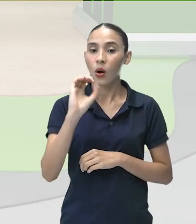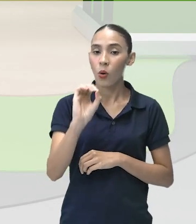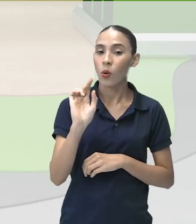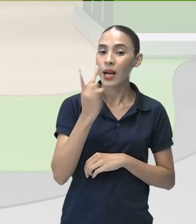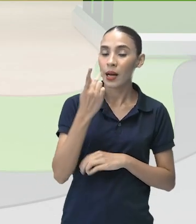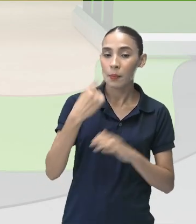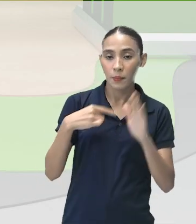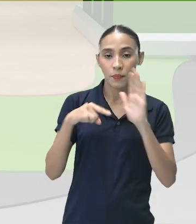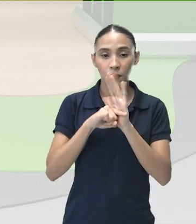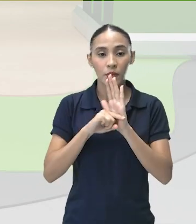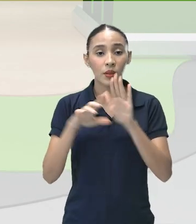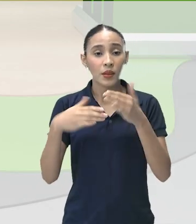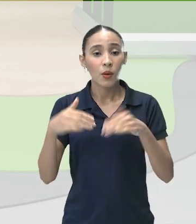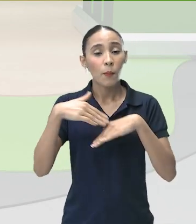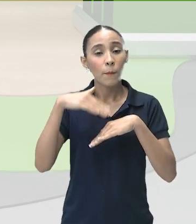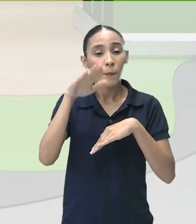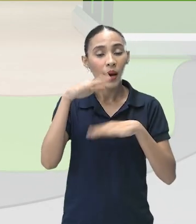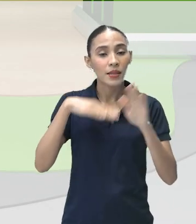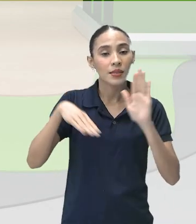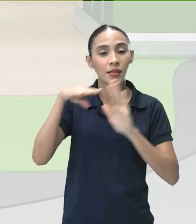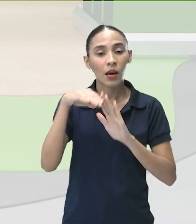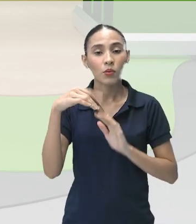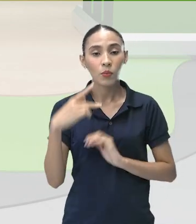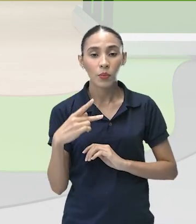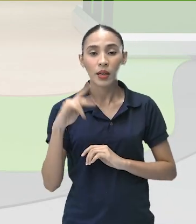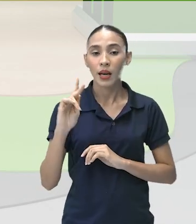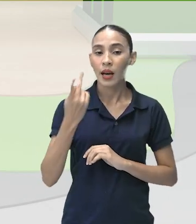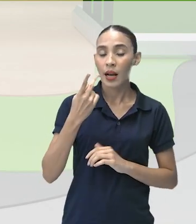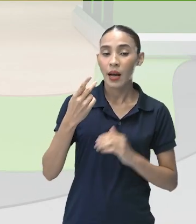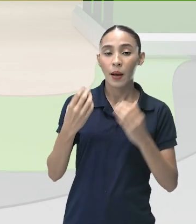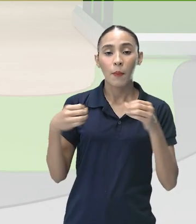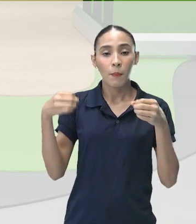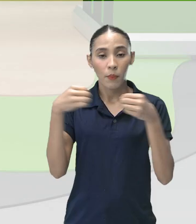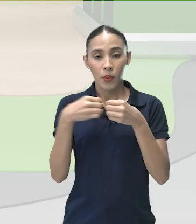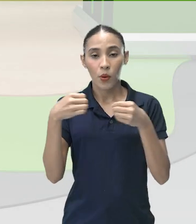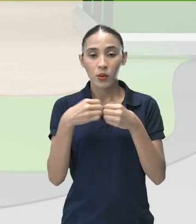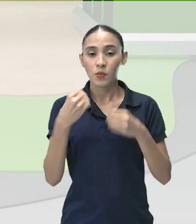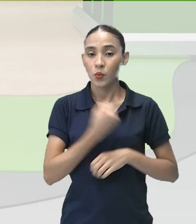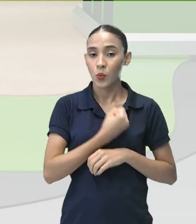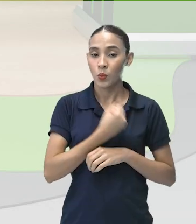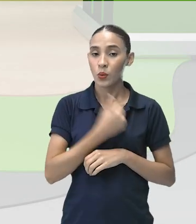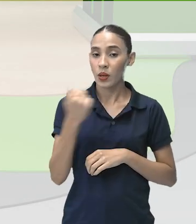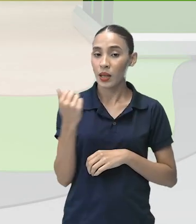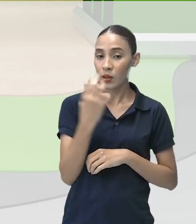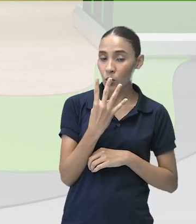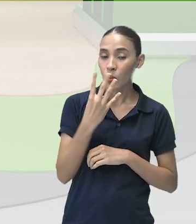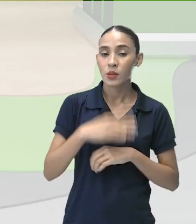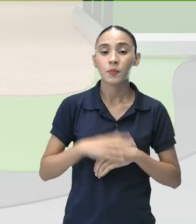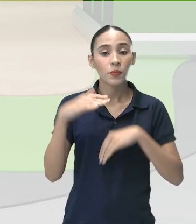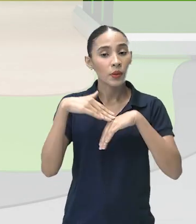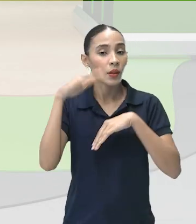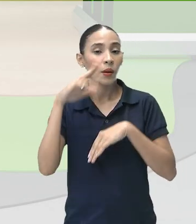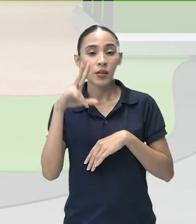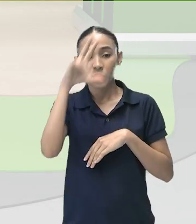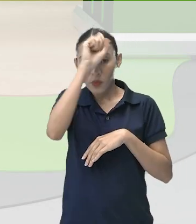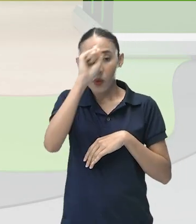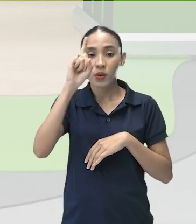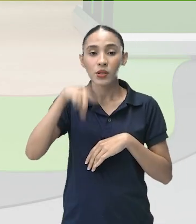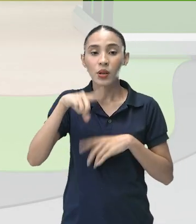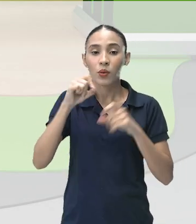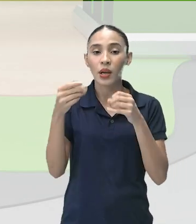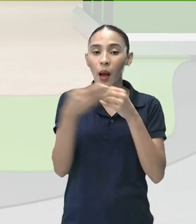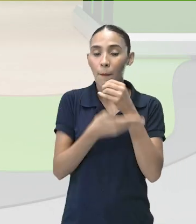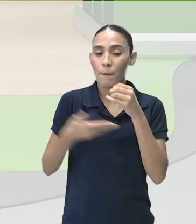aqueles OH-. Então, quanto mais alto o pH, ou seja, próximo do valor máximo, que é